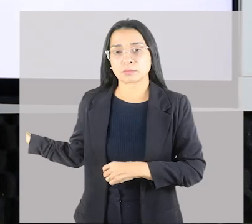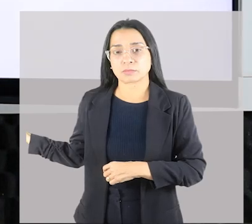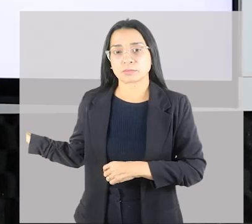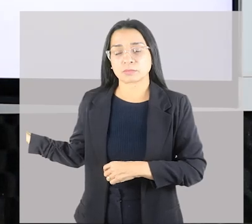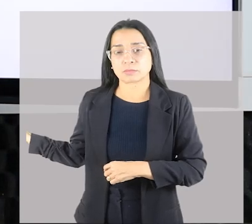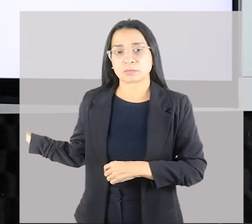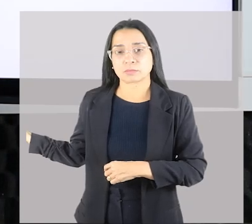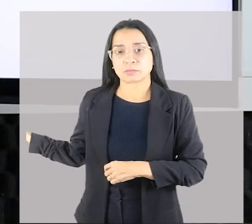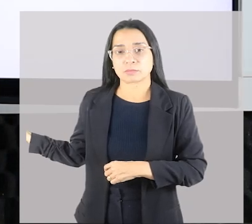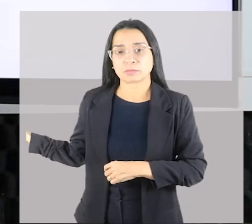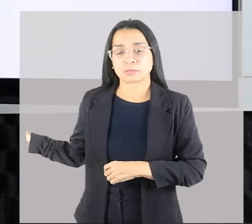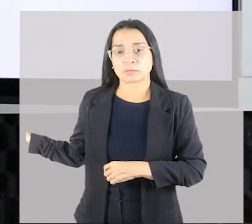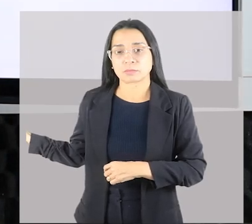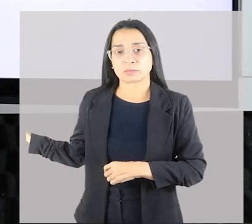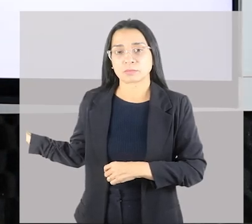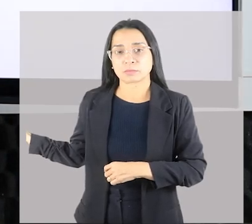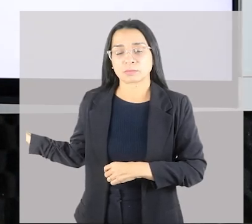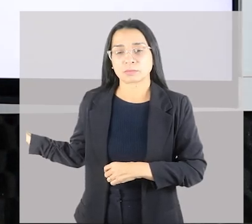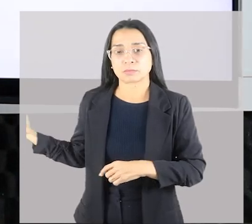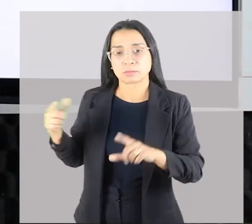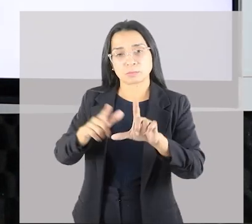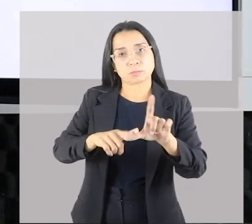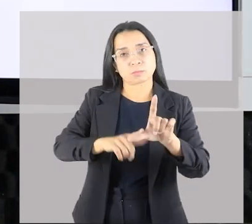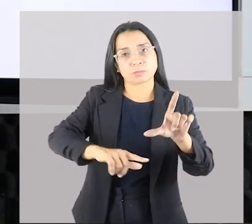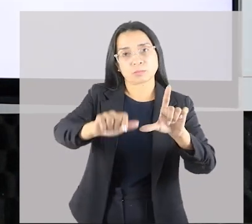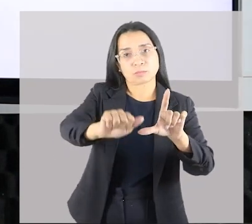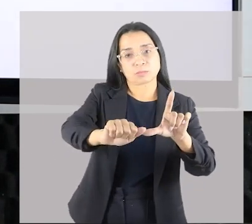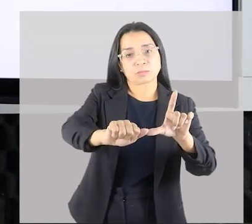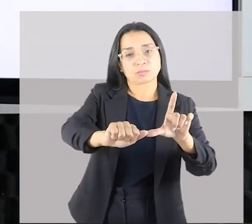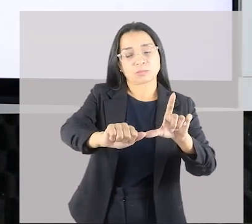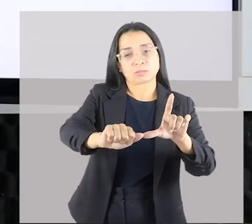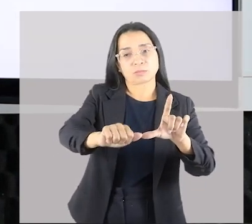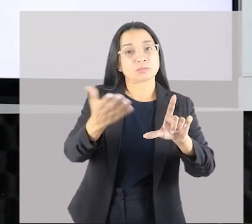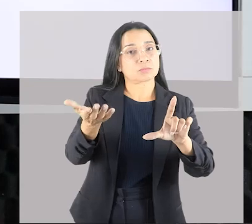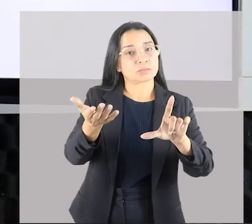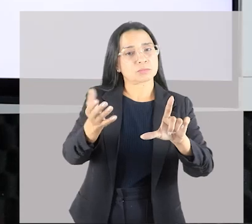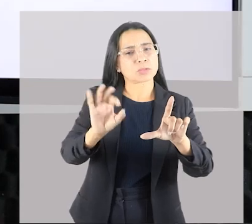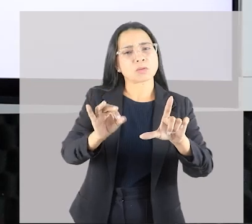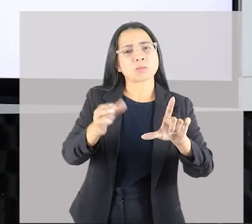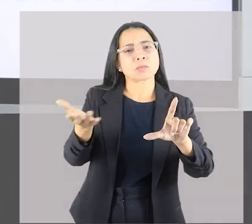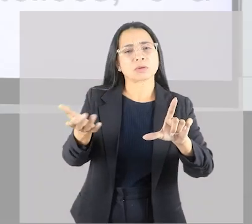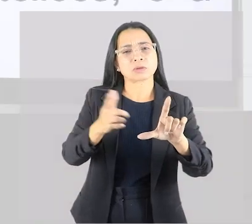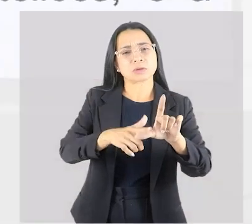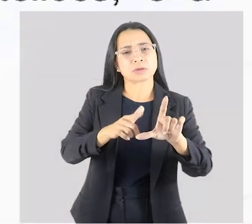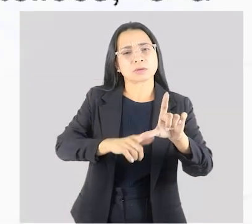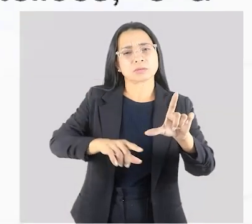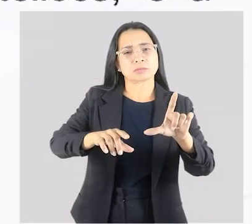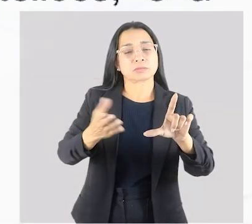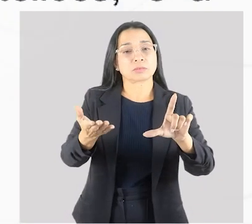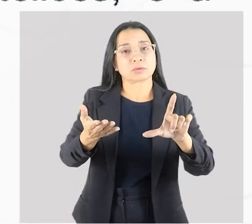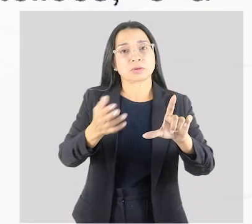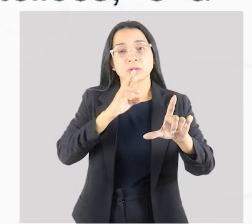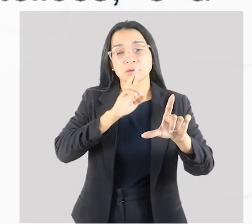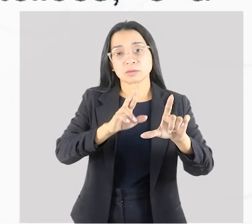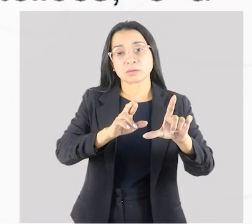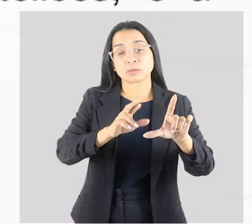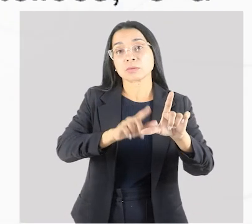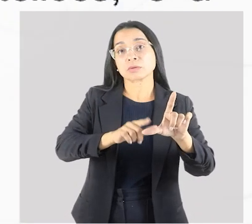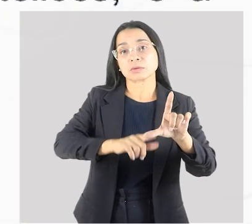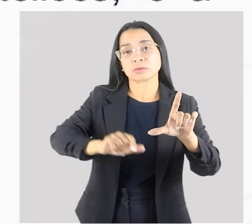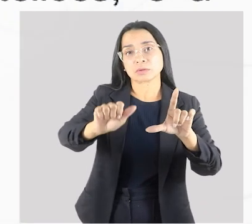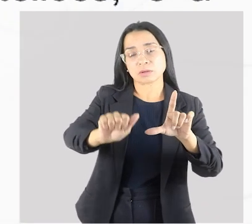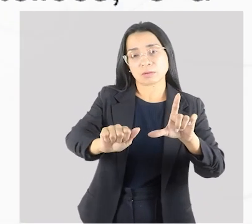defendia a reunificação com a República da Irlanda. Só de cara isso já está correto, né, galerinha? A nossa resposta é a letra A. A